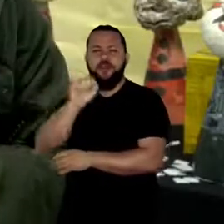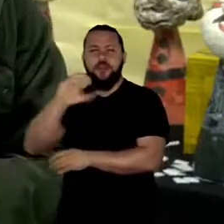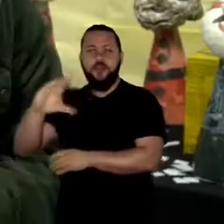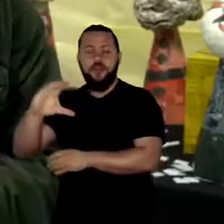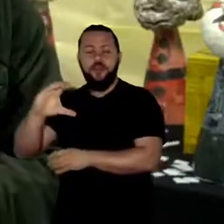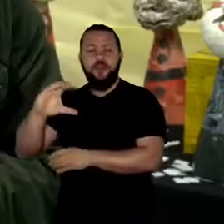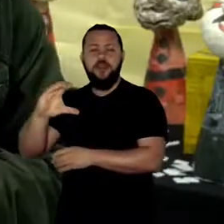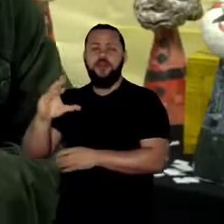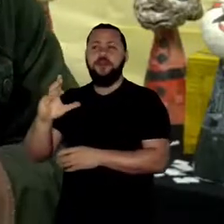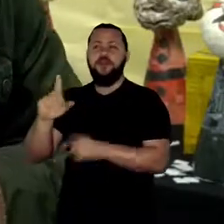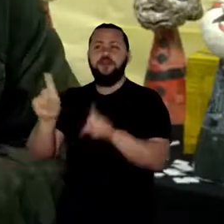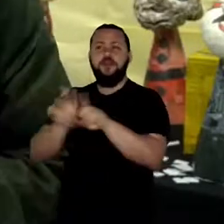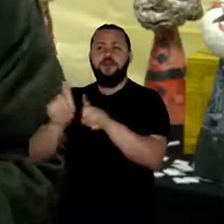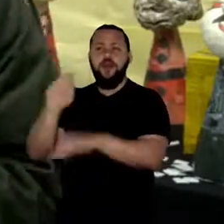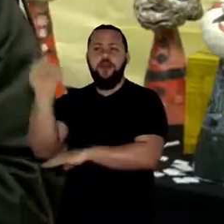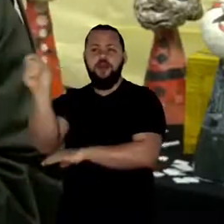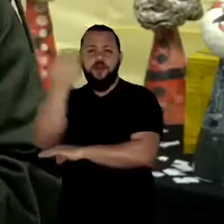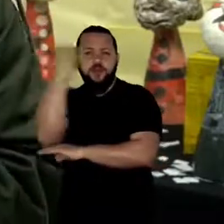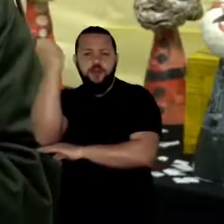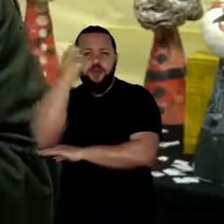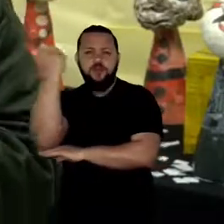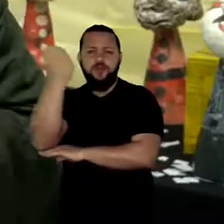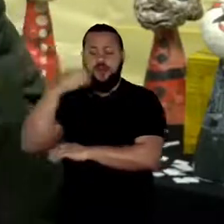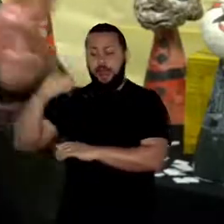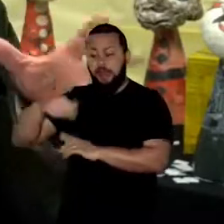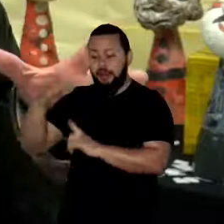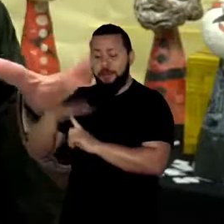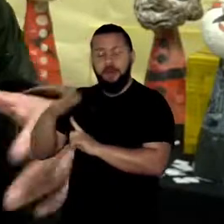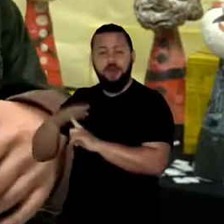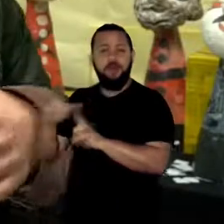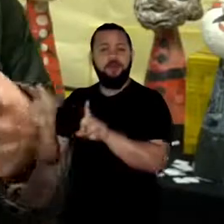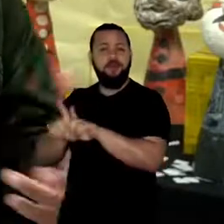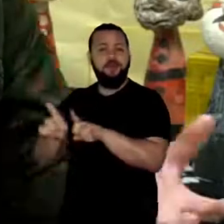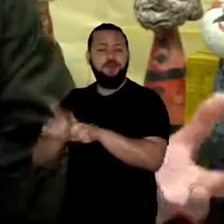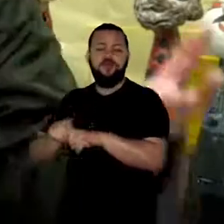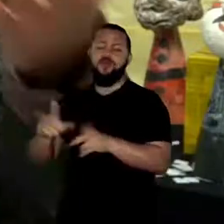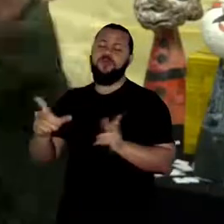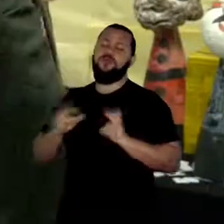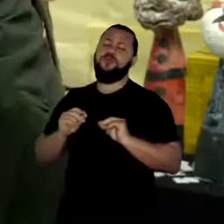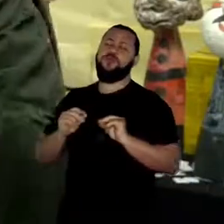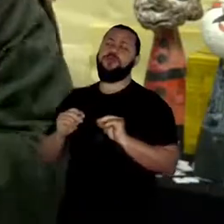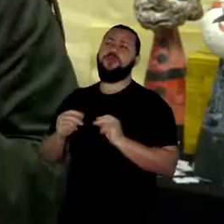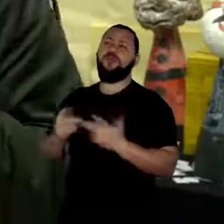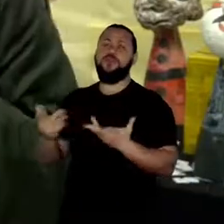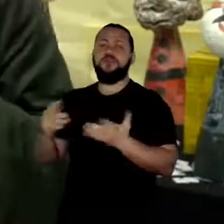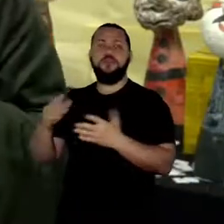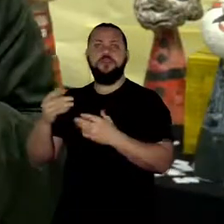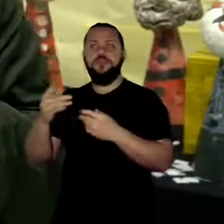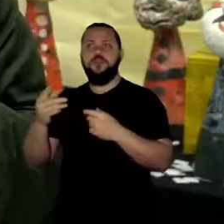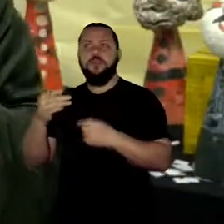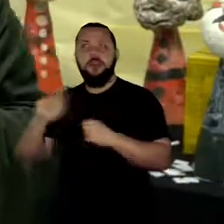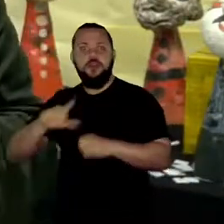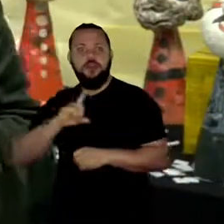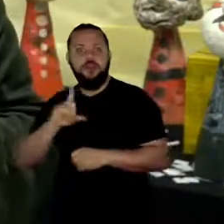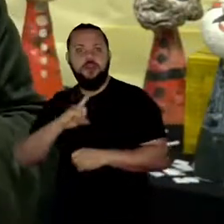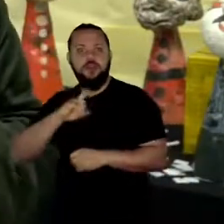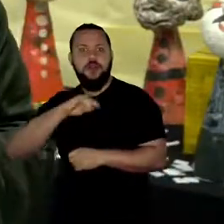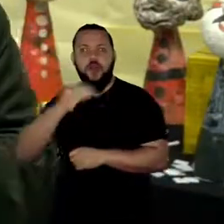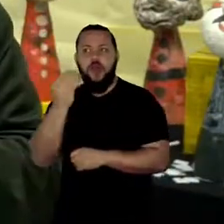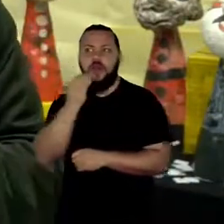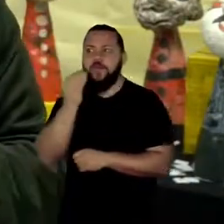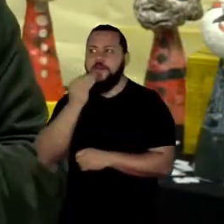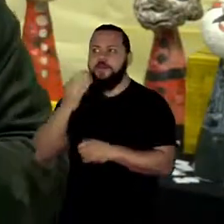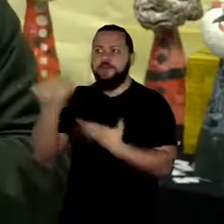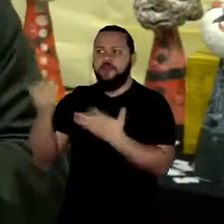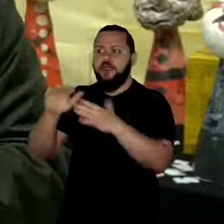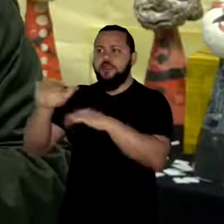Grande do Sul. Então, é um festival que a gente tem a possibilidade assim, de chamar companhias de fora, né? E ter uma